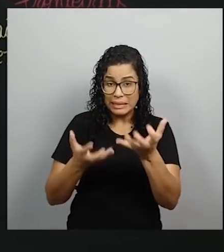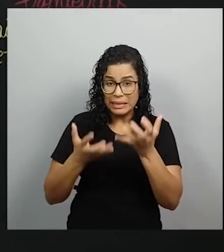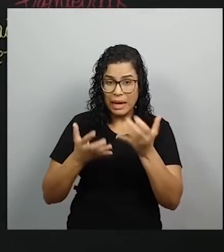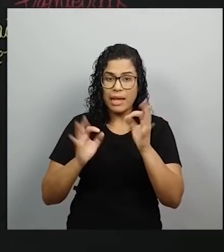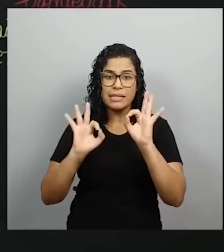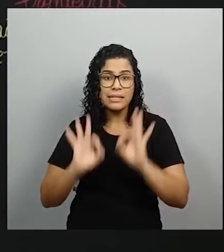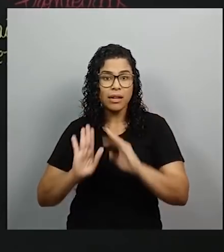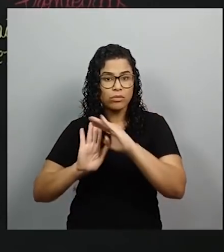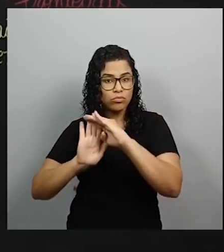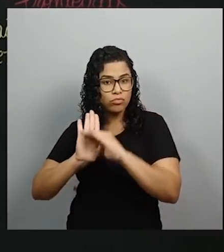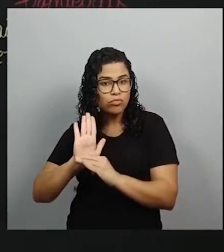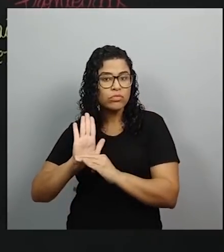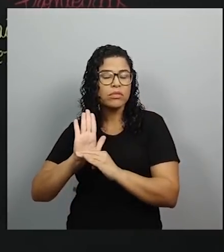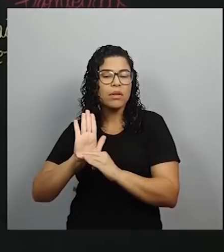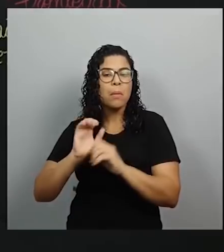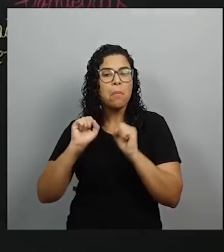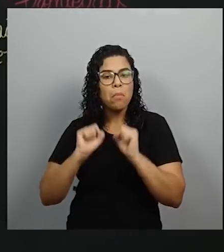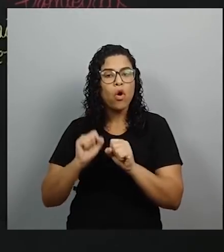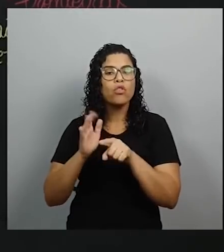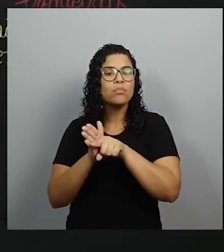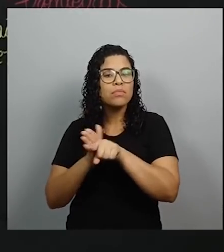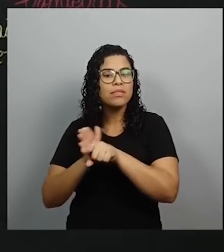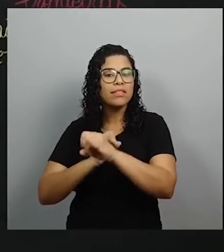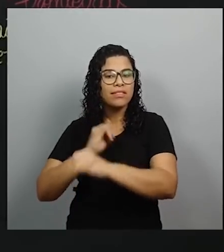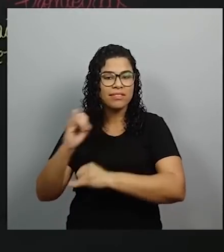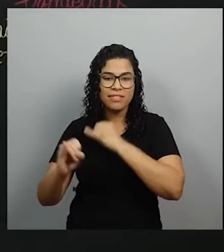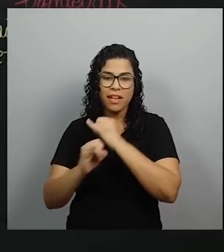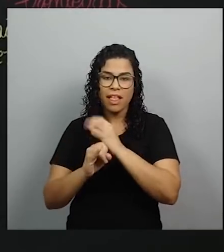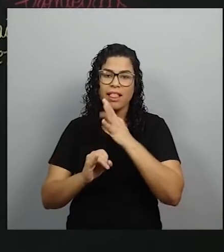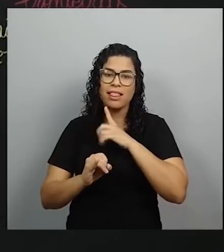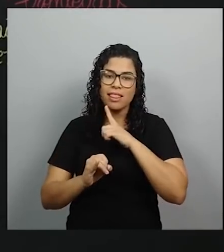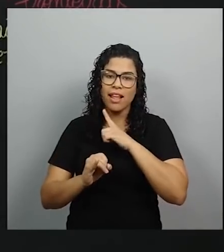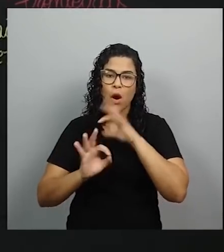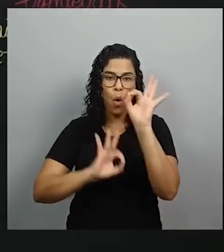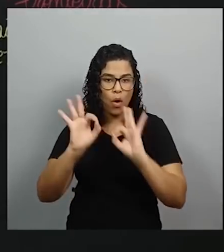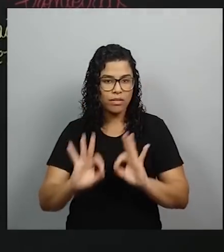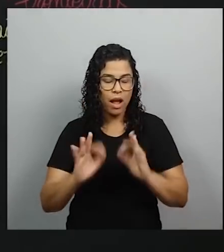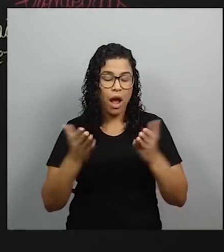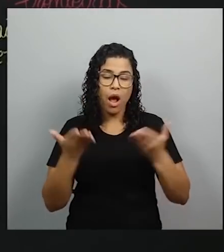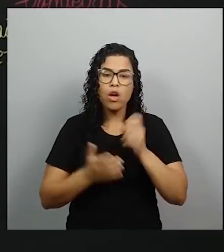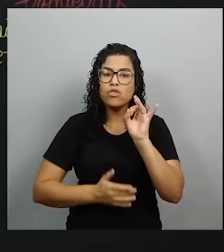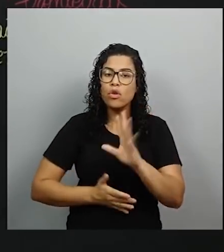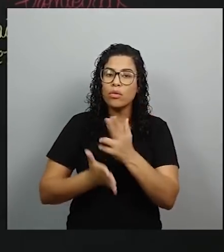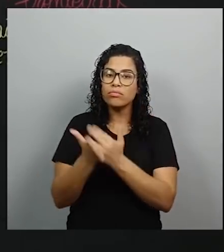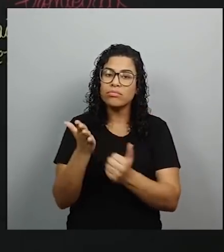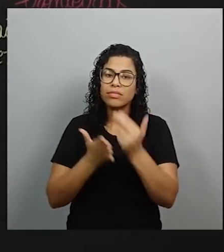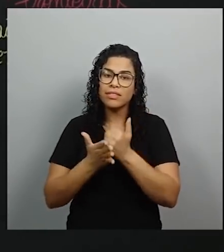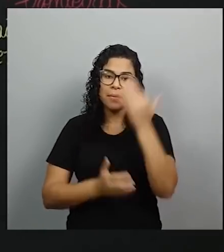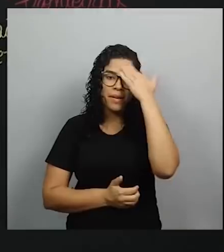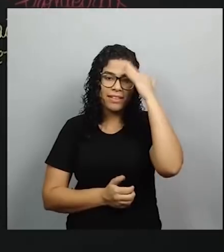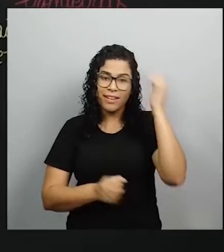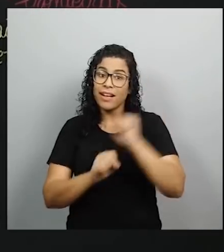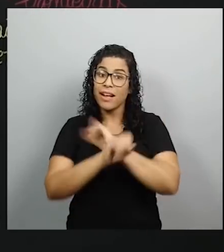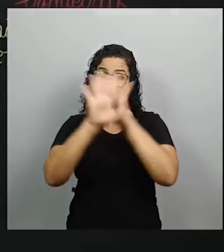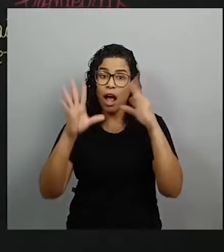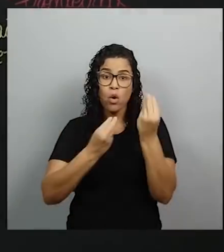certinho, pesquisa na internet que você vai ter aqui todo organizado. Agora, preste atenção no que eu vou dizer aqui para